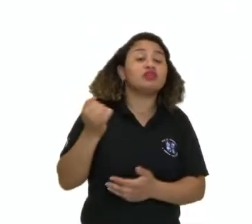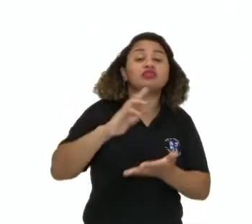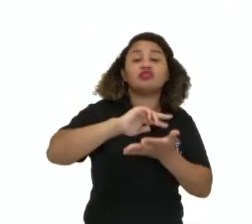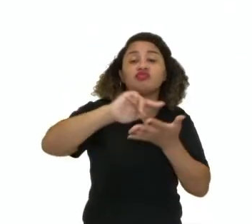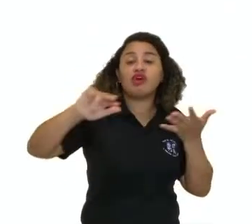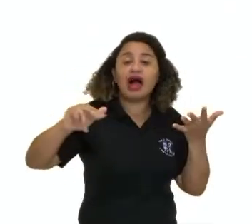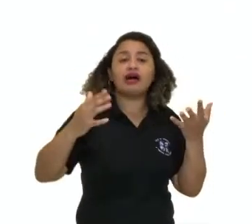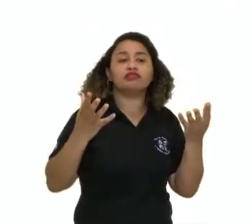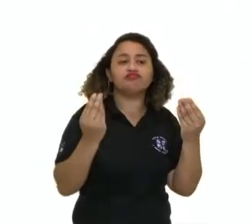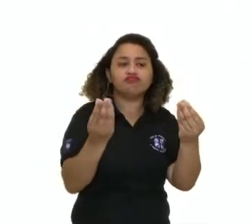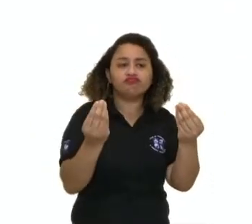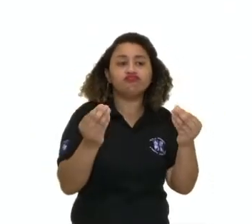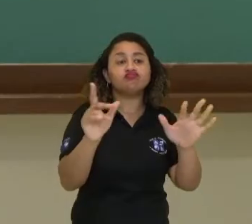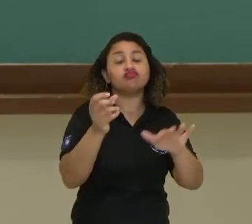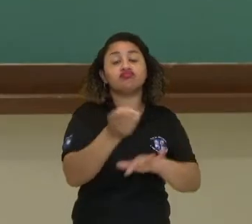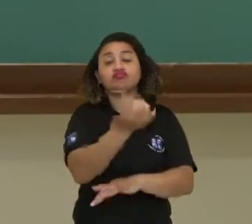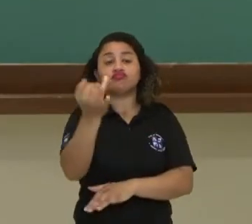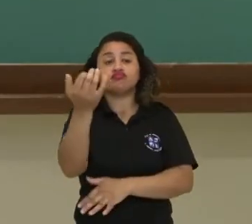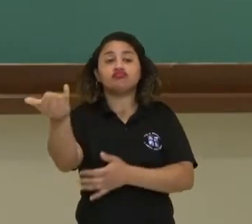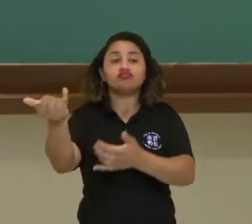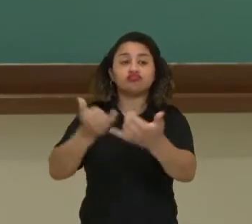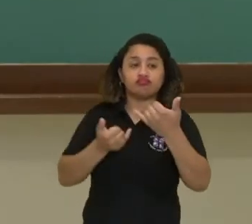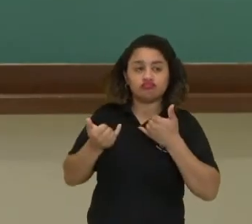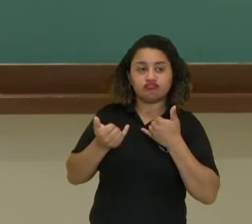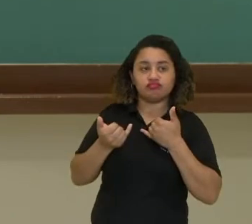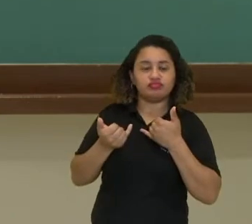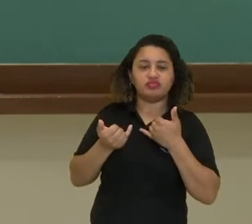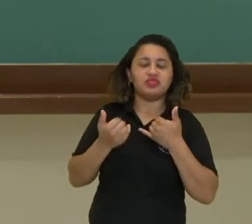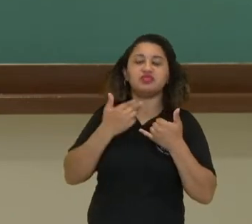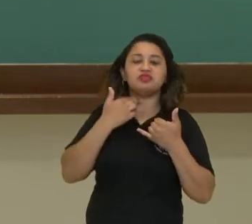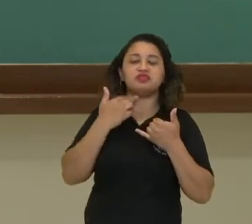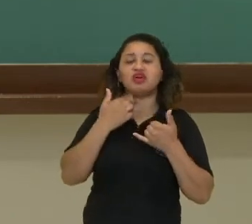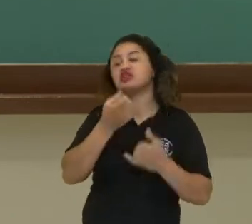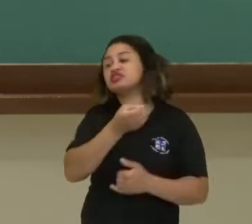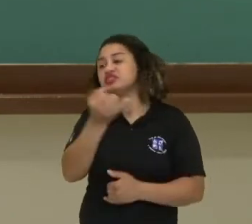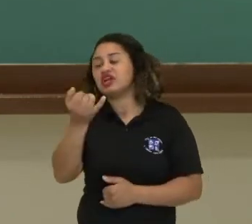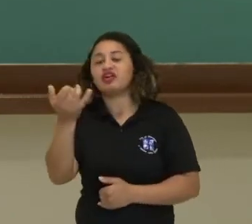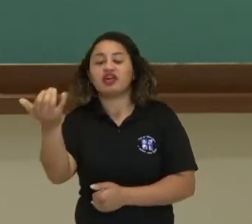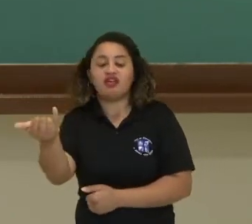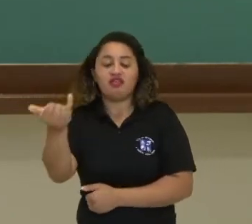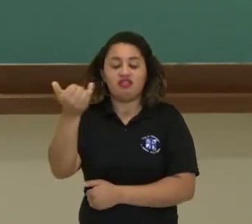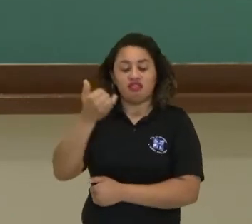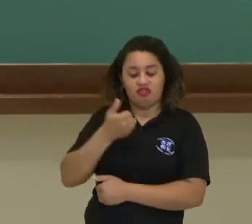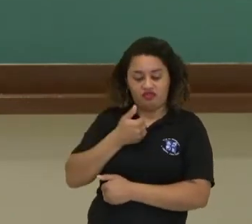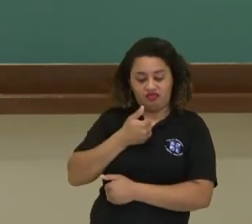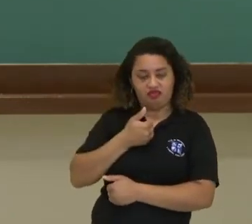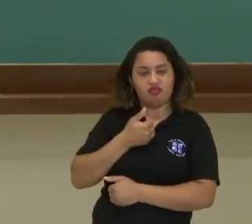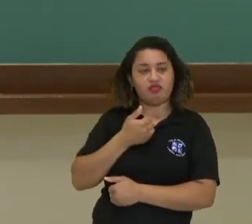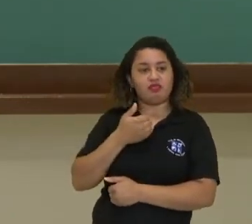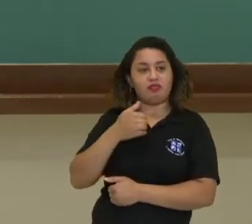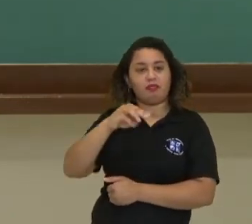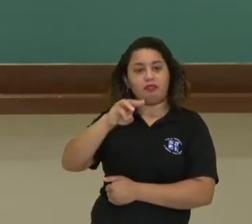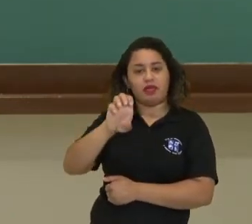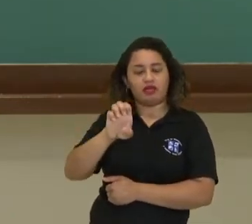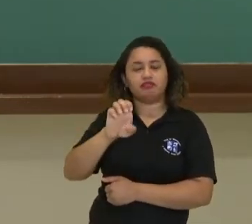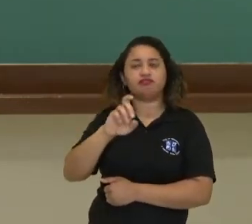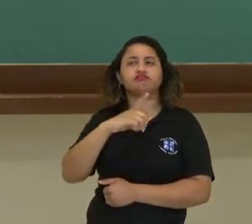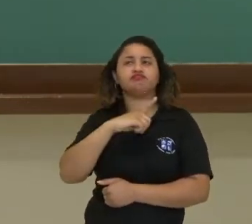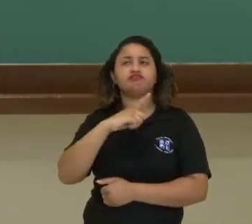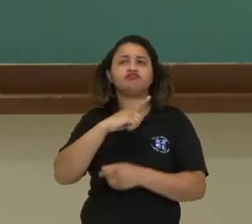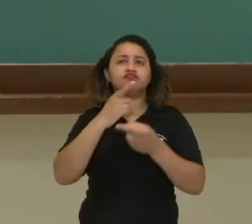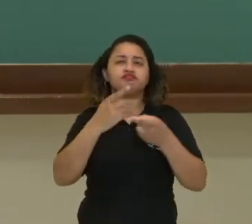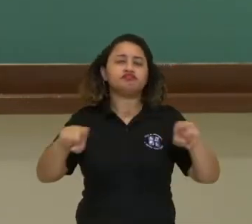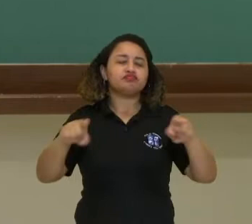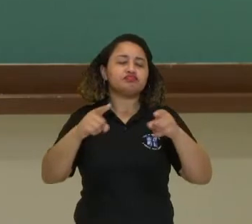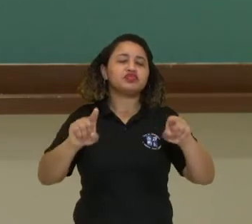alguém me disse eu não posso dizer alguém disse-me até tem uma uma música da Mart'nália não